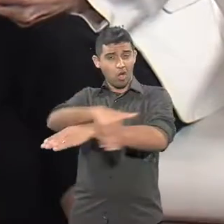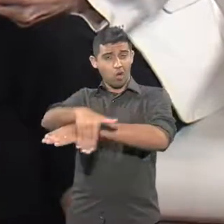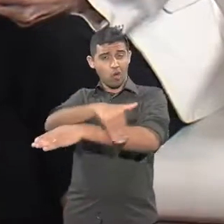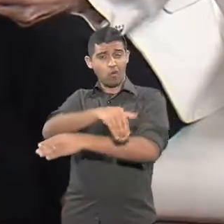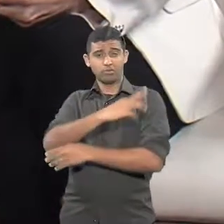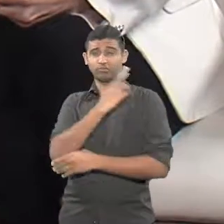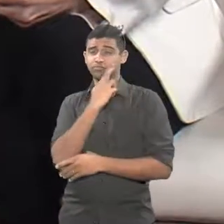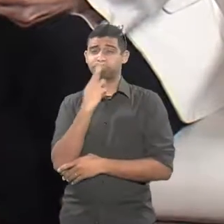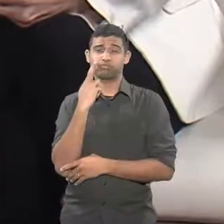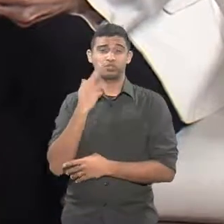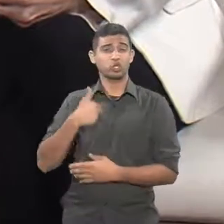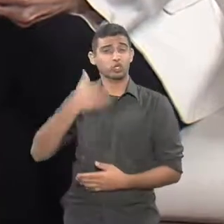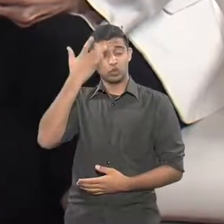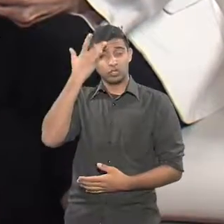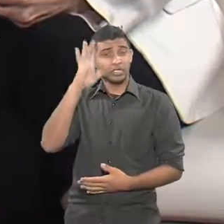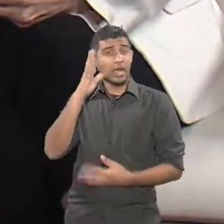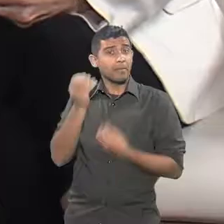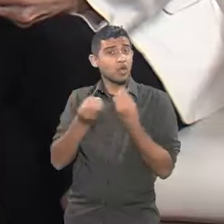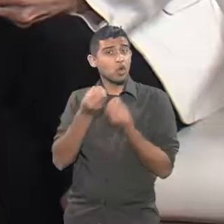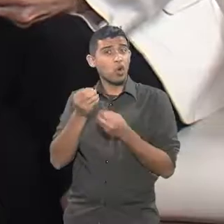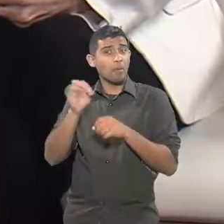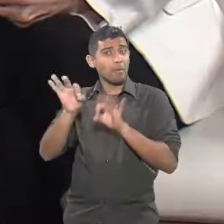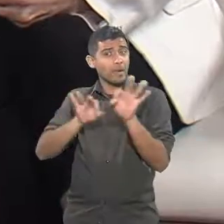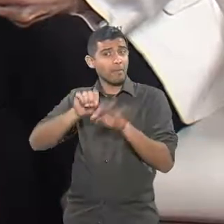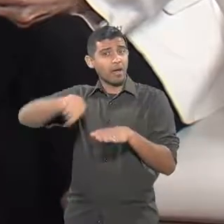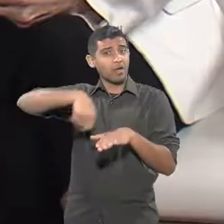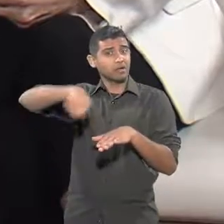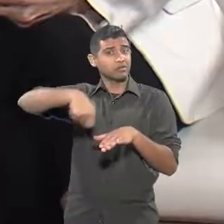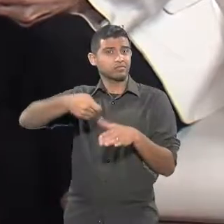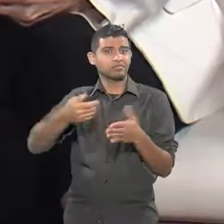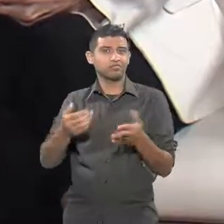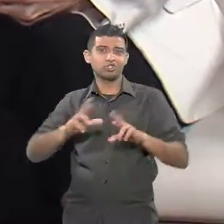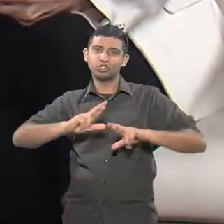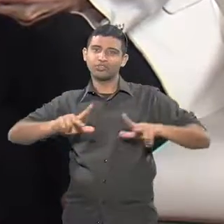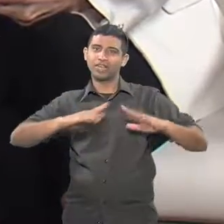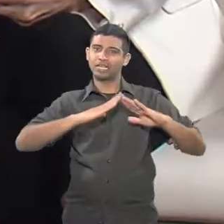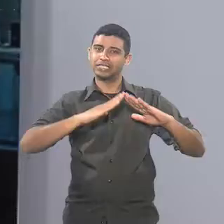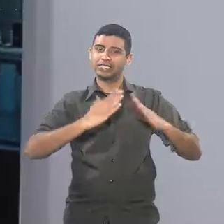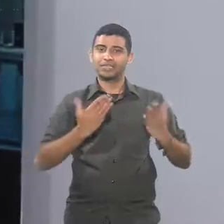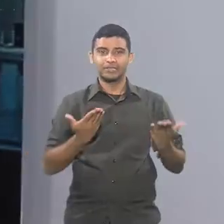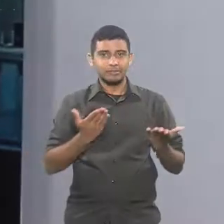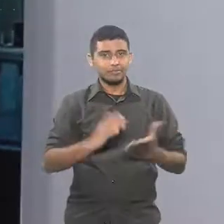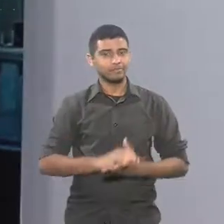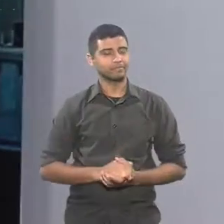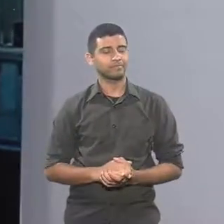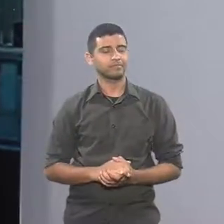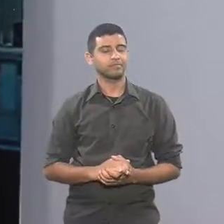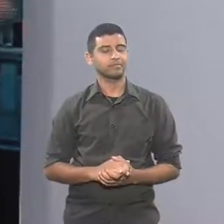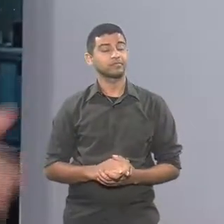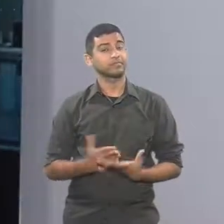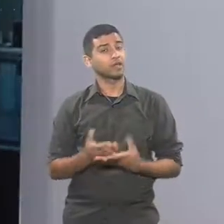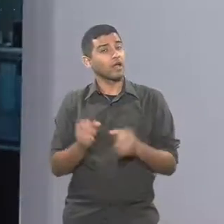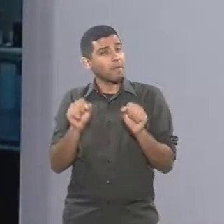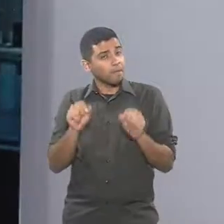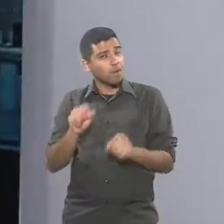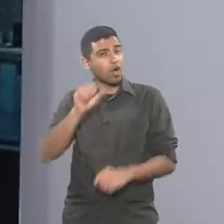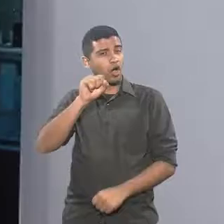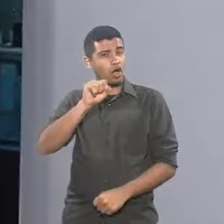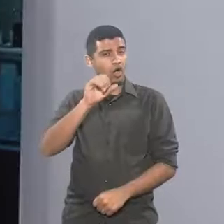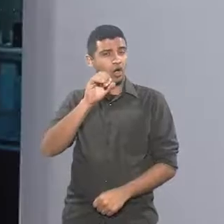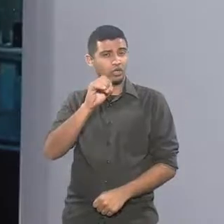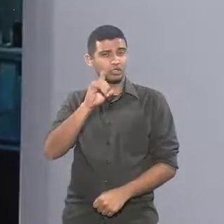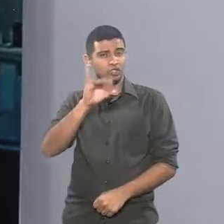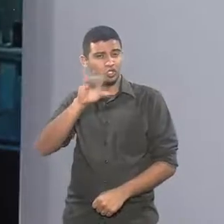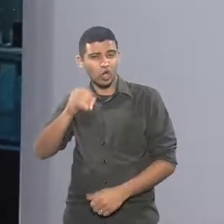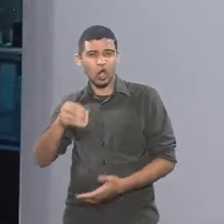rua, a gente não sabe como é feita, como é a gente fazendo dentro de casa. Então, pode ter mais sódio, né,